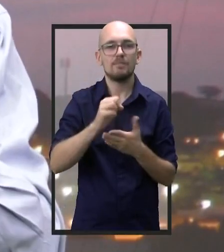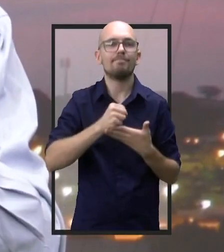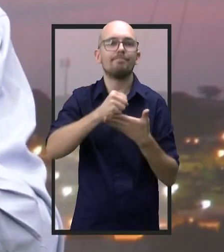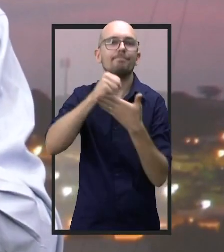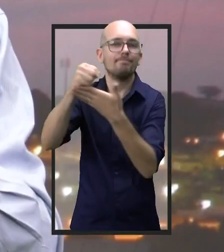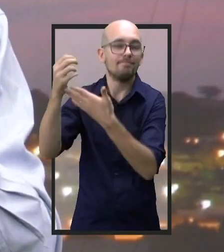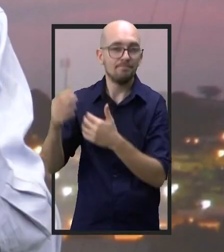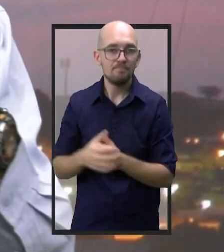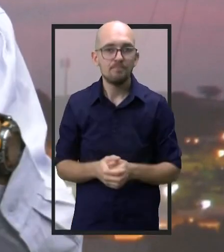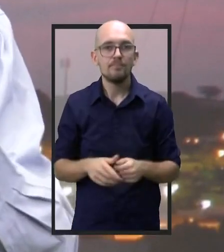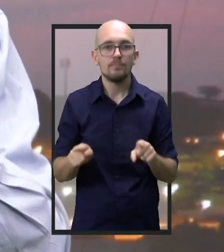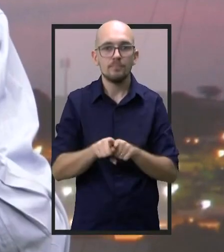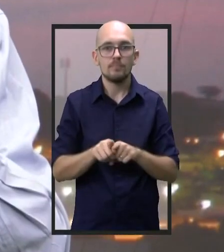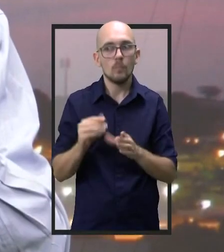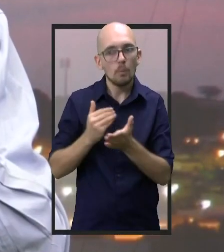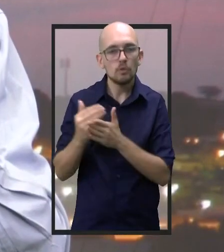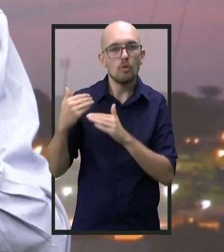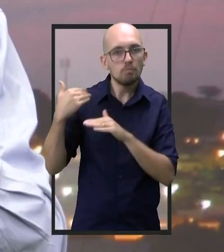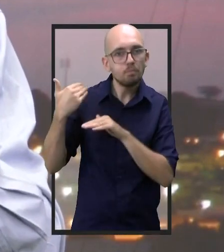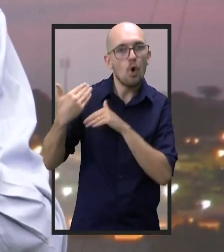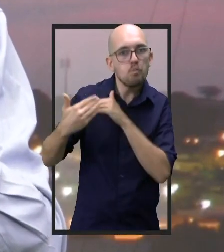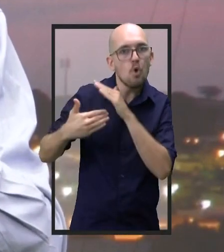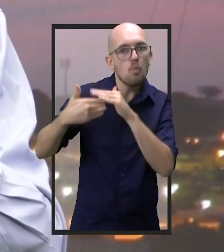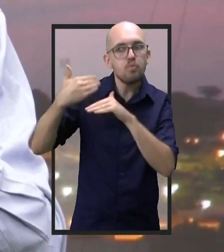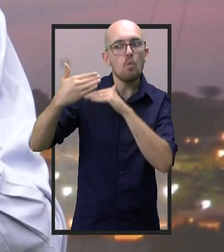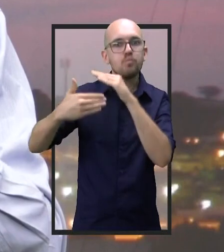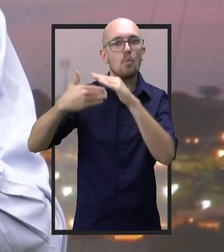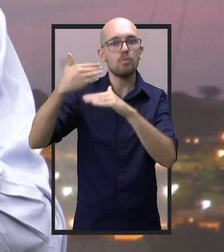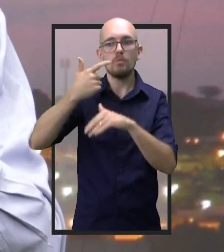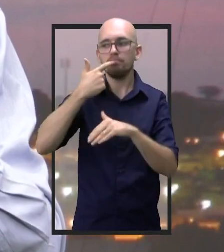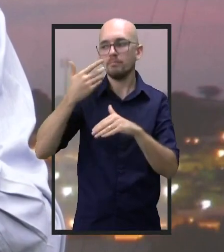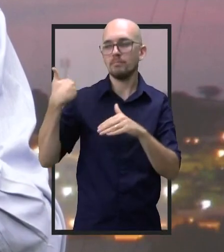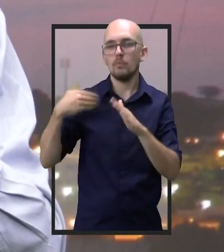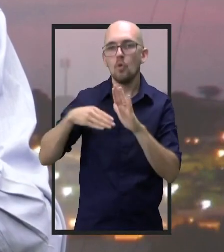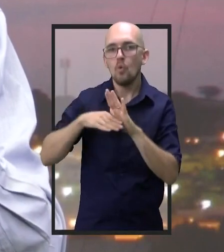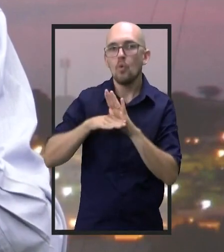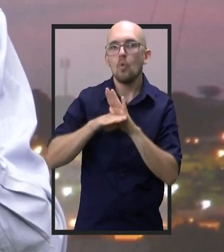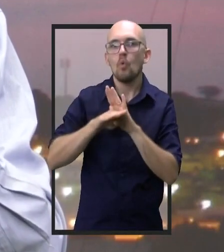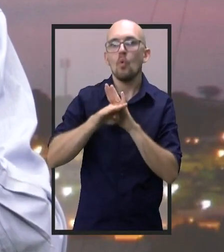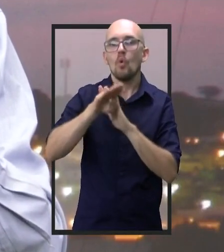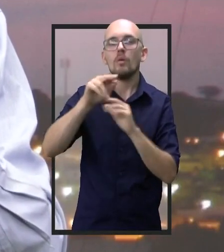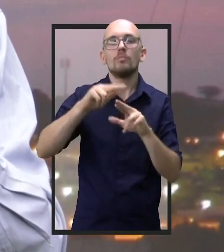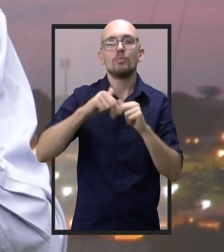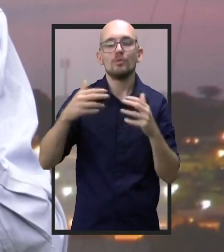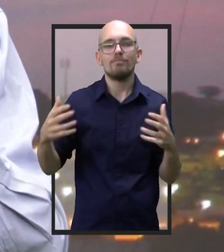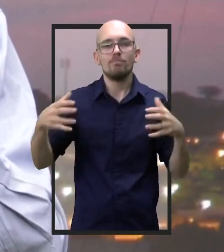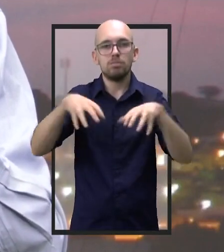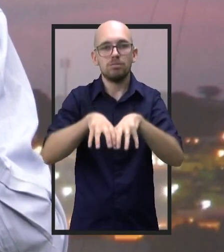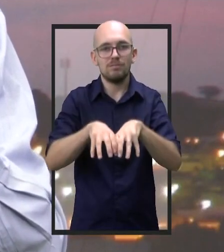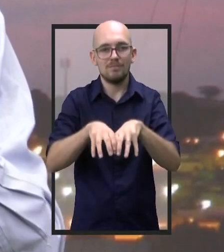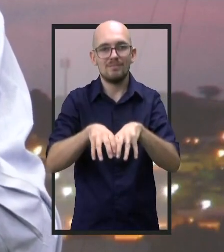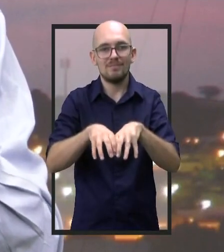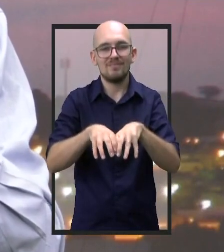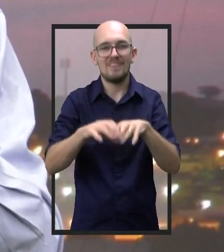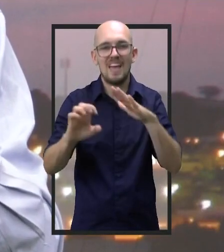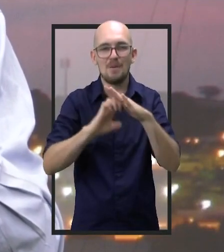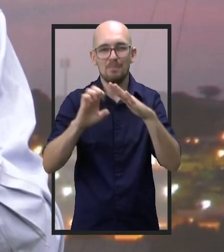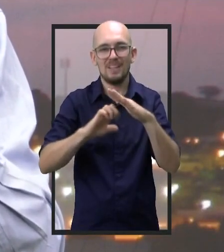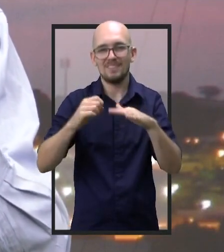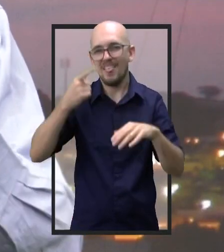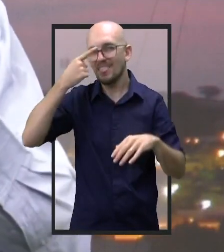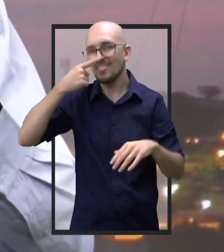produção de pasta de celulose da nossa região, que houve essa fusão, essa joint venture recente com uma